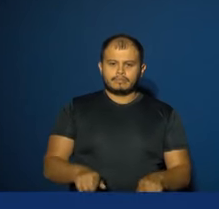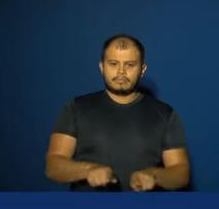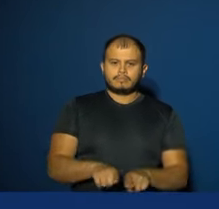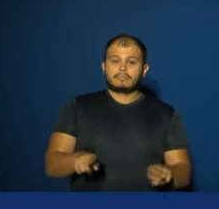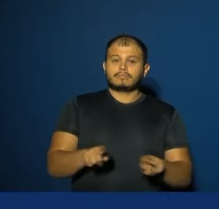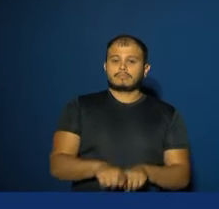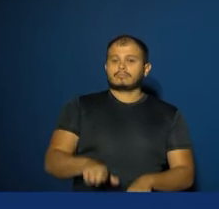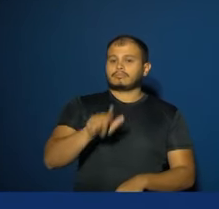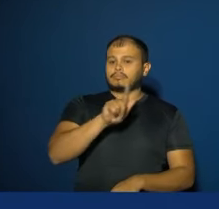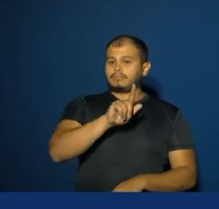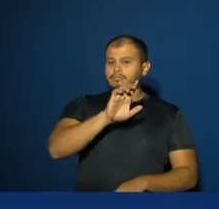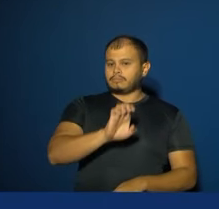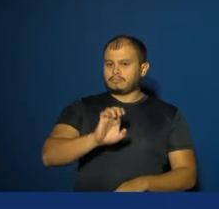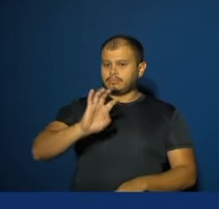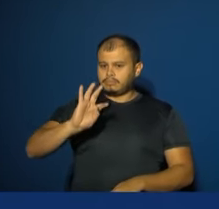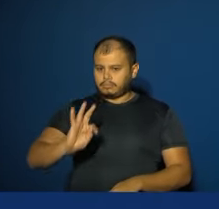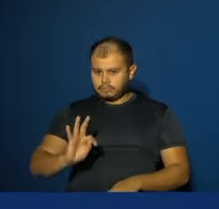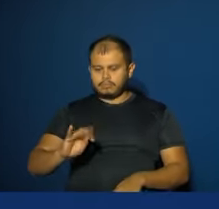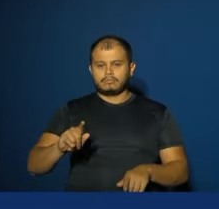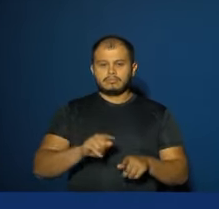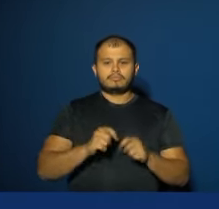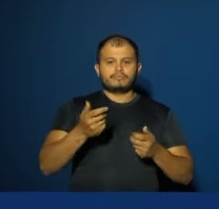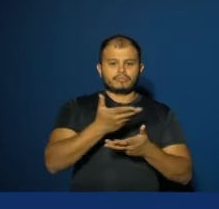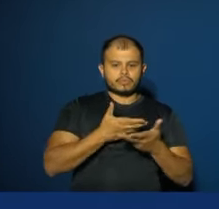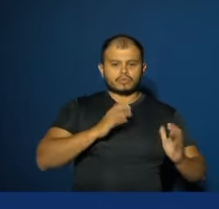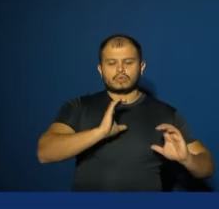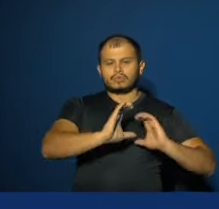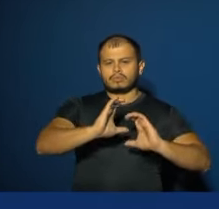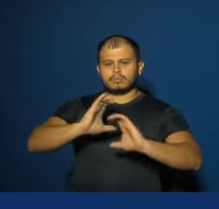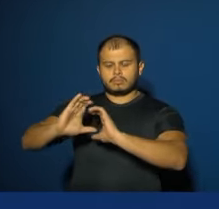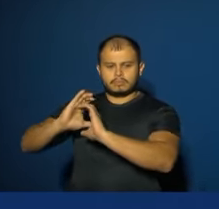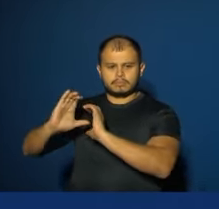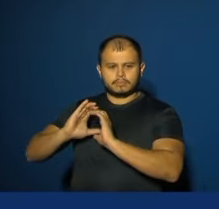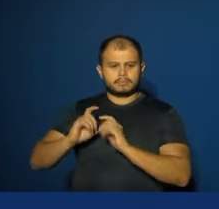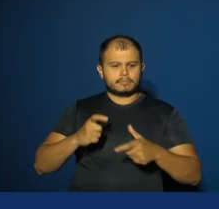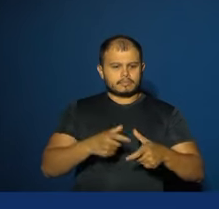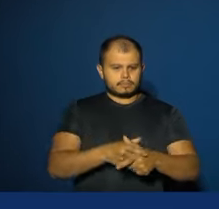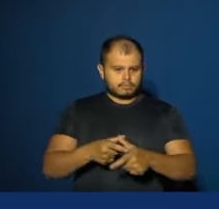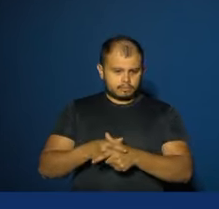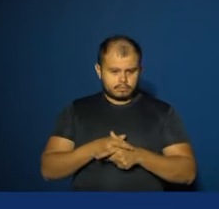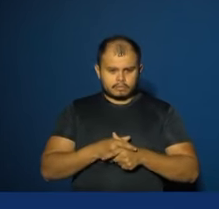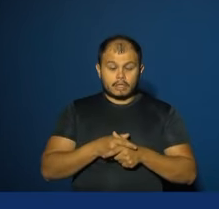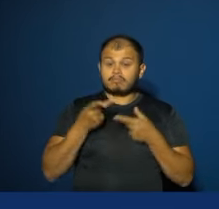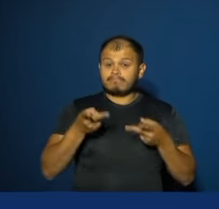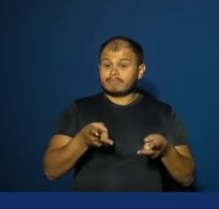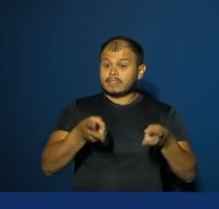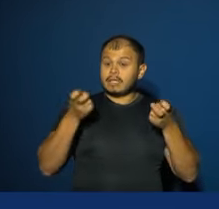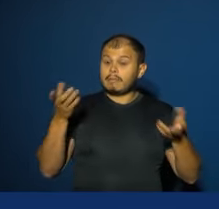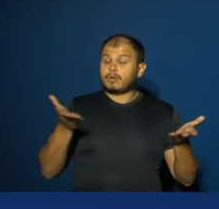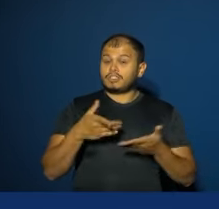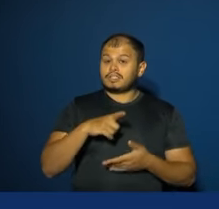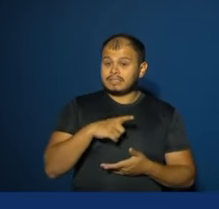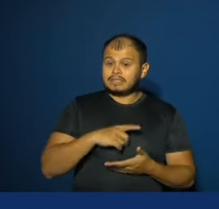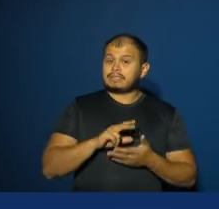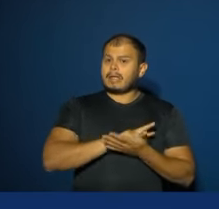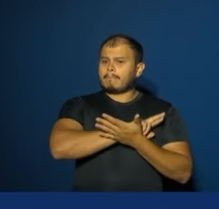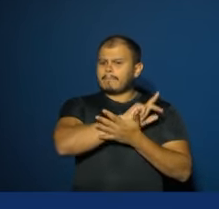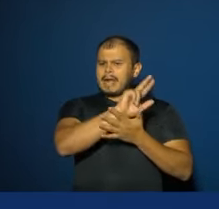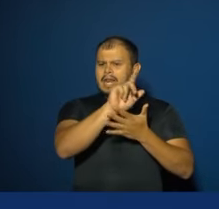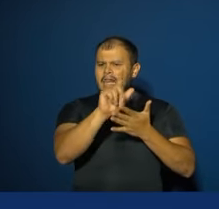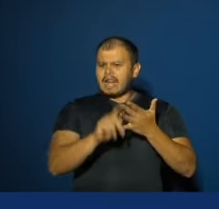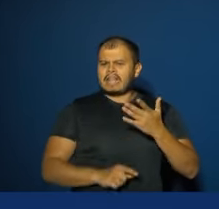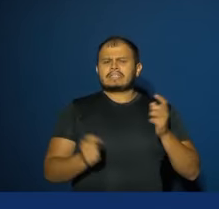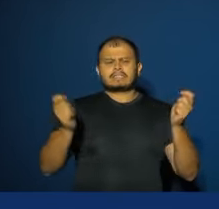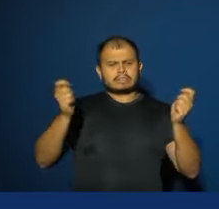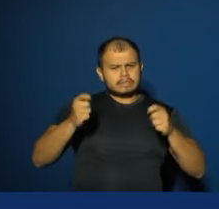estou falando da telecomunicação também, numa pequena escala. Então, você vê que hoje a gente tem um portfólio bastante interessante. Com essa